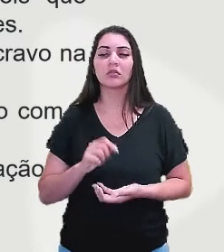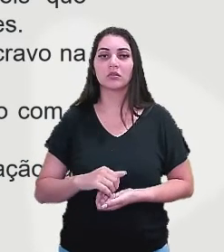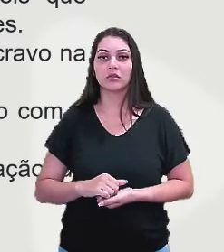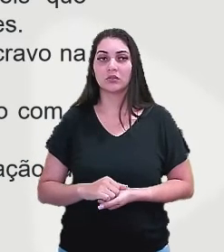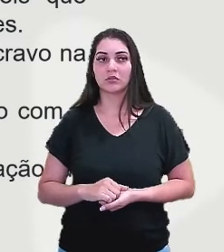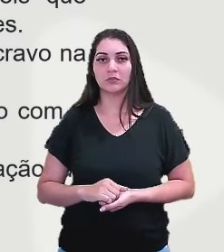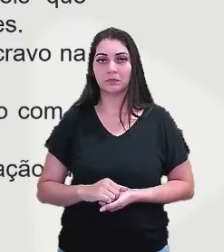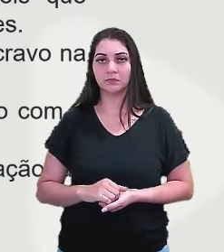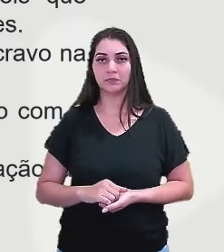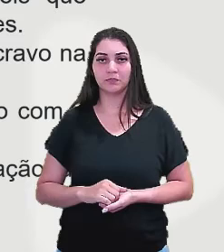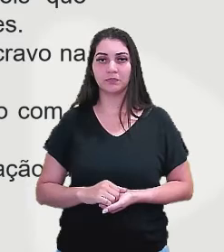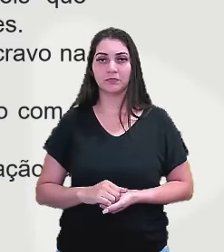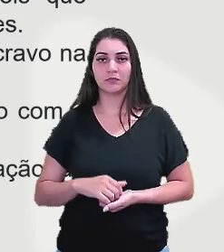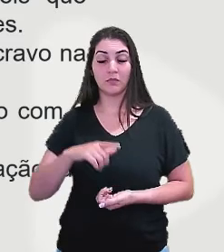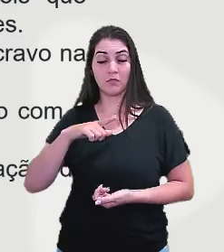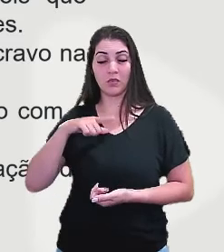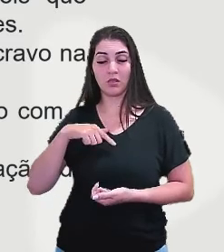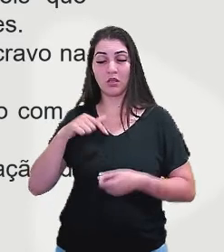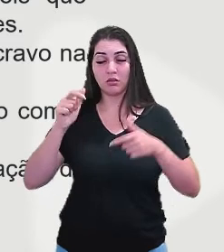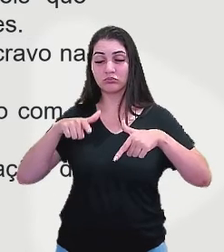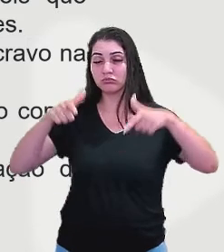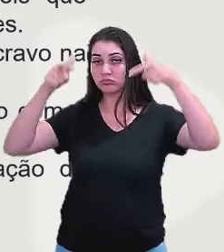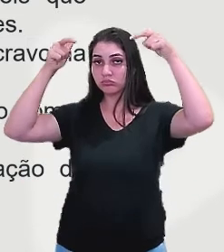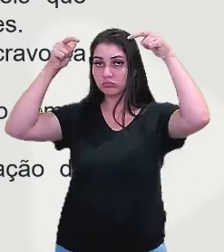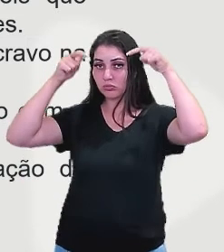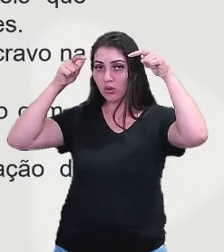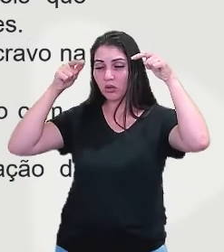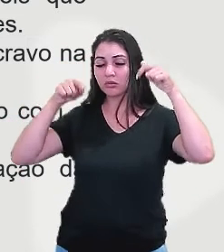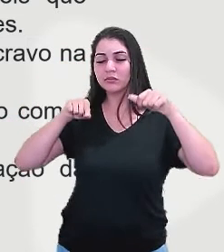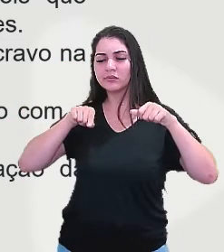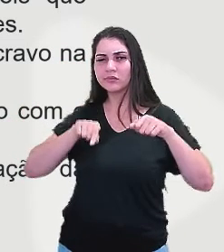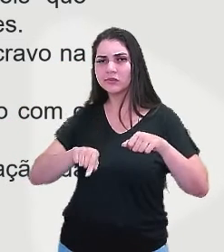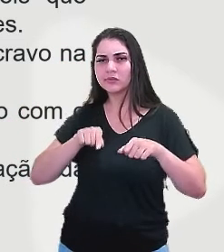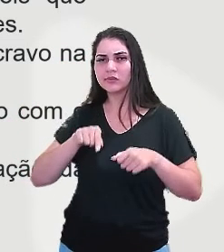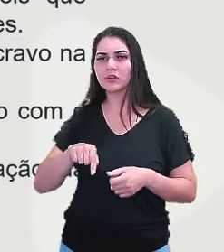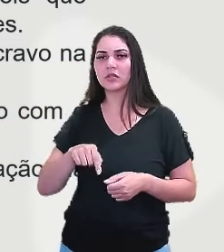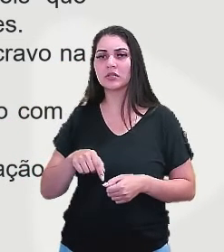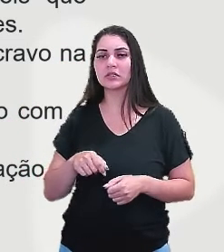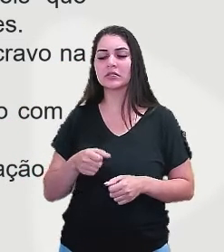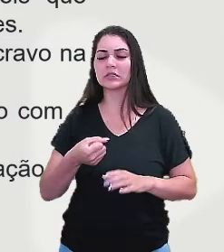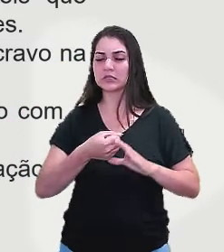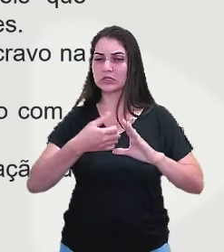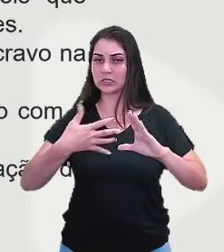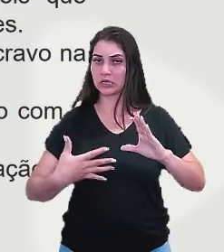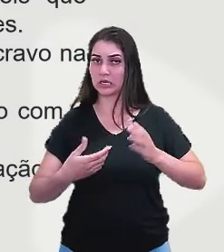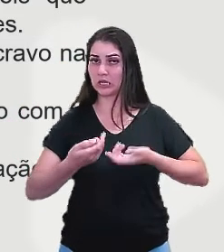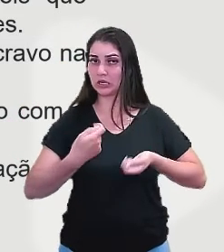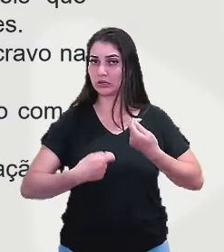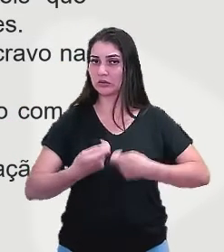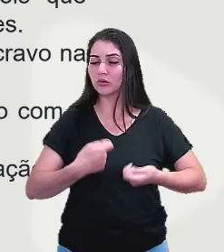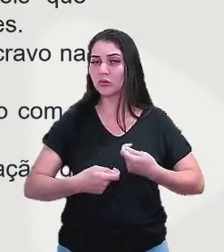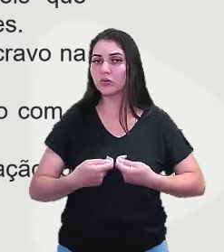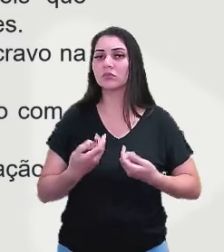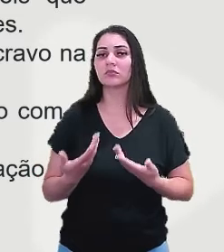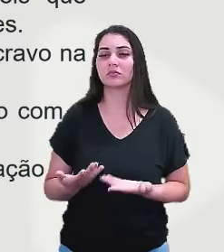colocar o reino nesse aspecto econômico, para